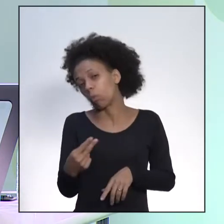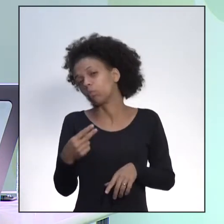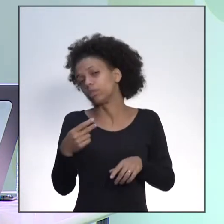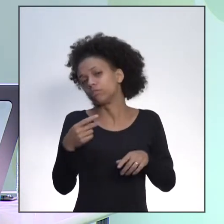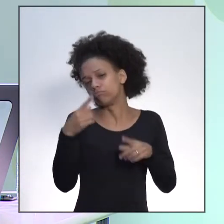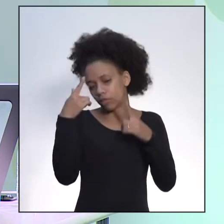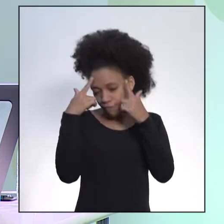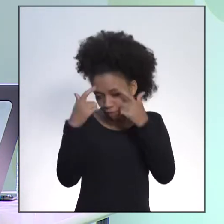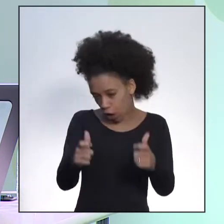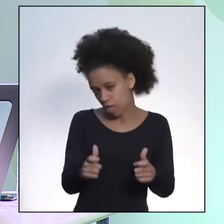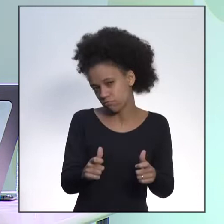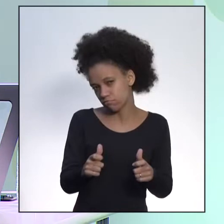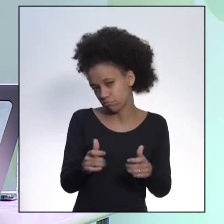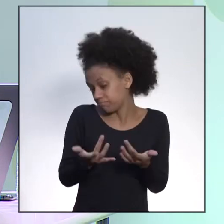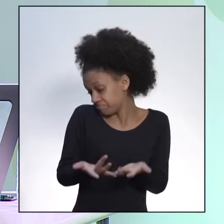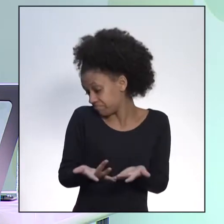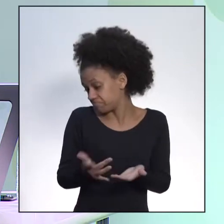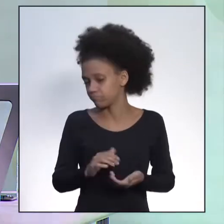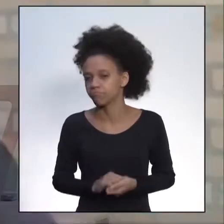são indisciplina.